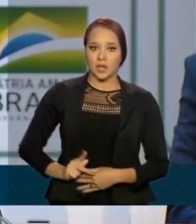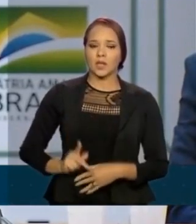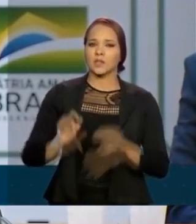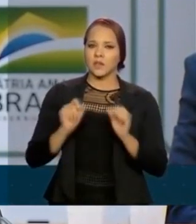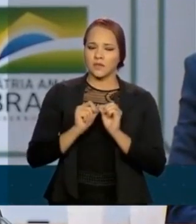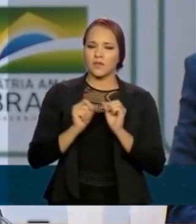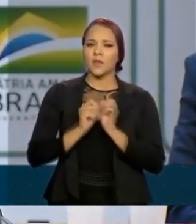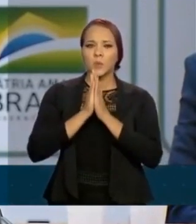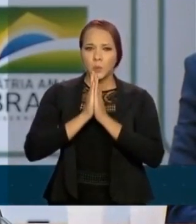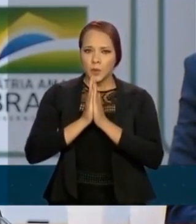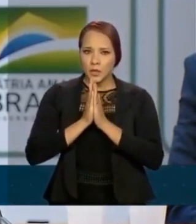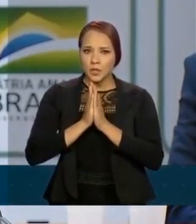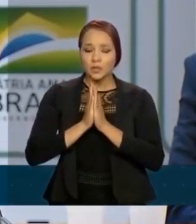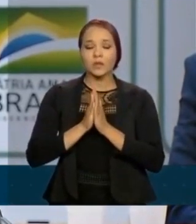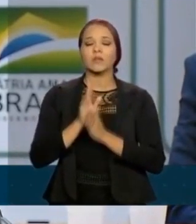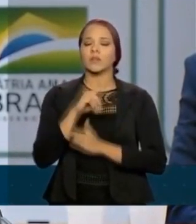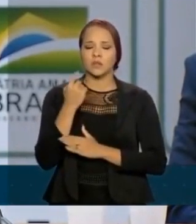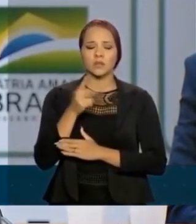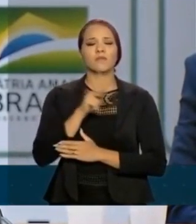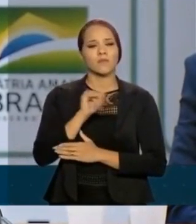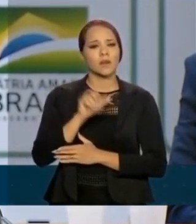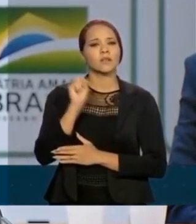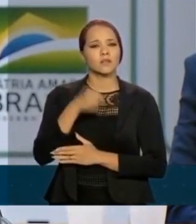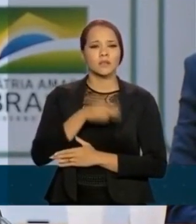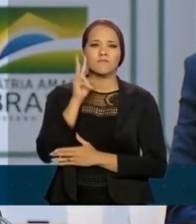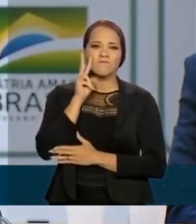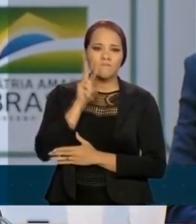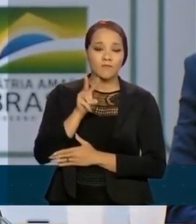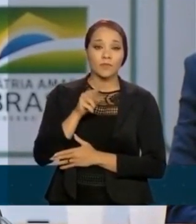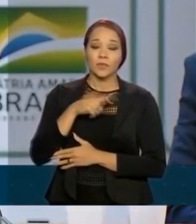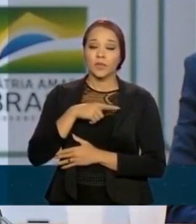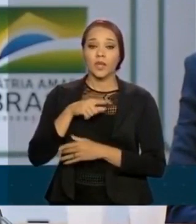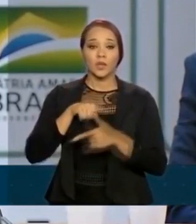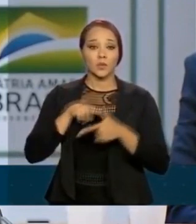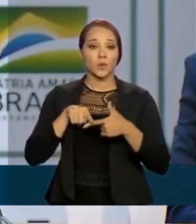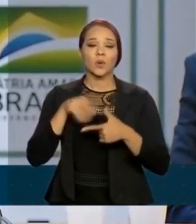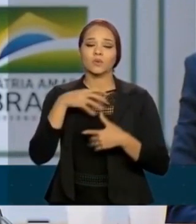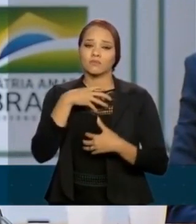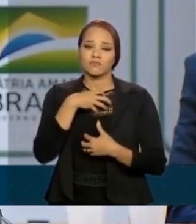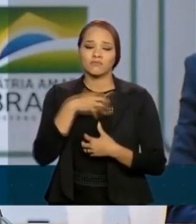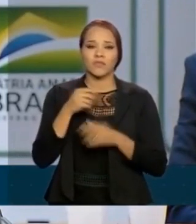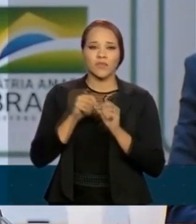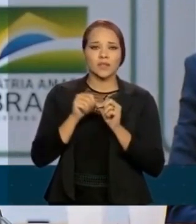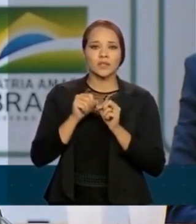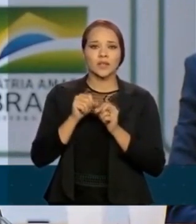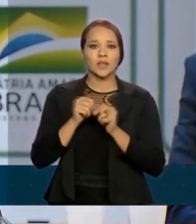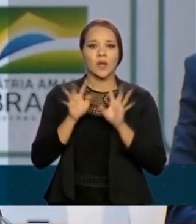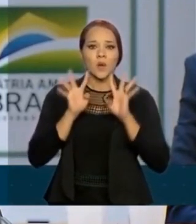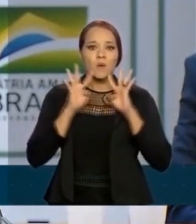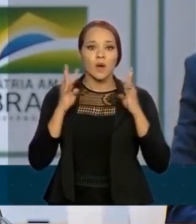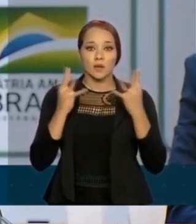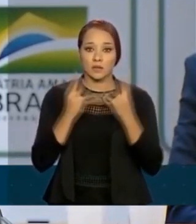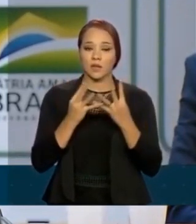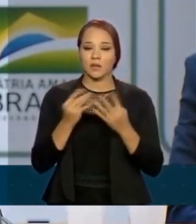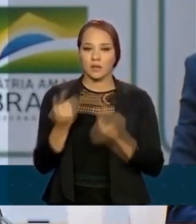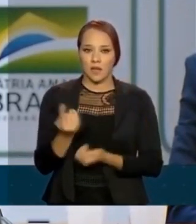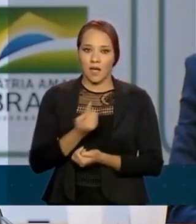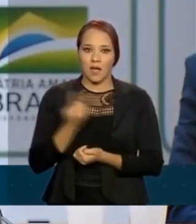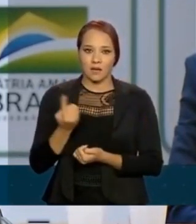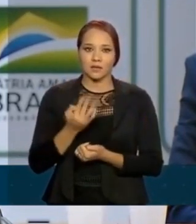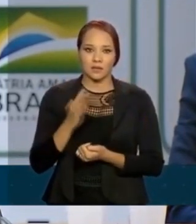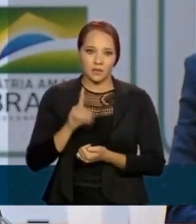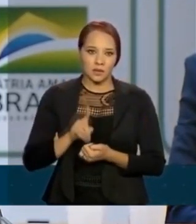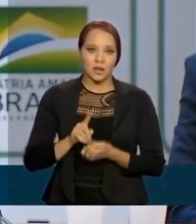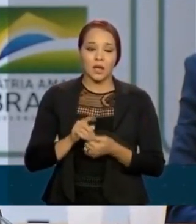fez um apelo, nós vamos sim olhar. Tem duas maneiras de se fazer eventuais quarentenas. Tem essa que é